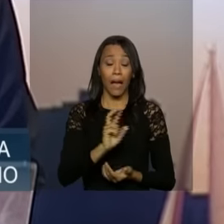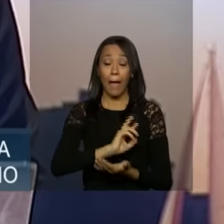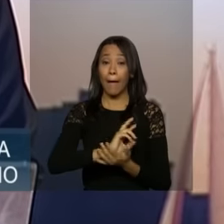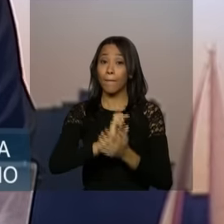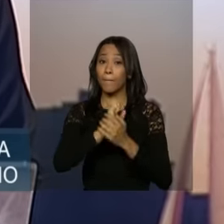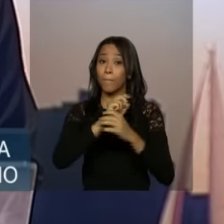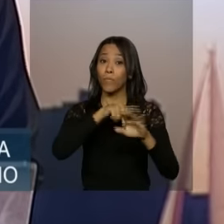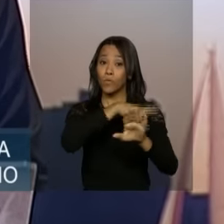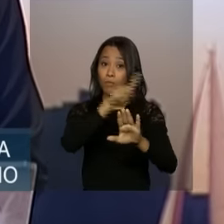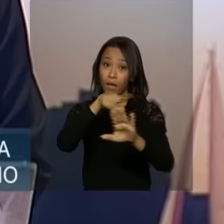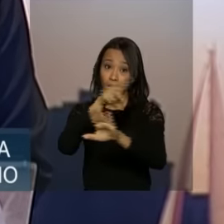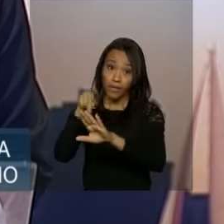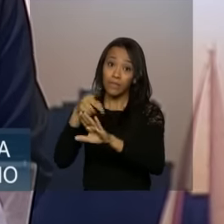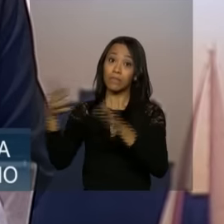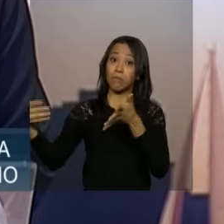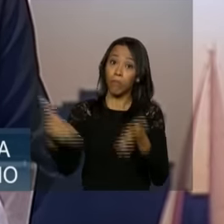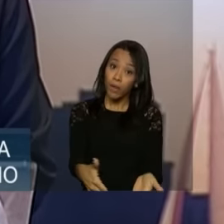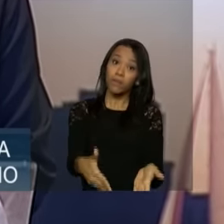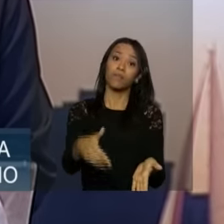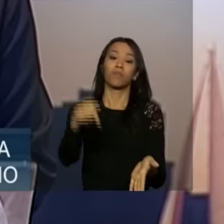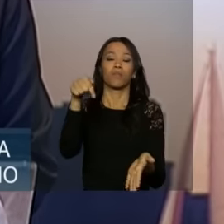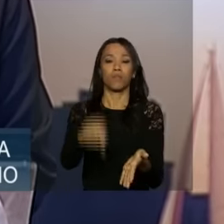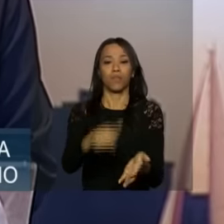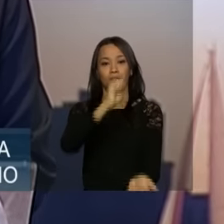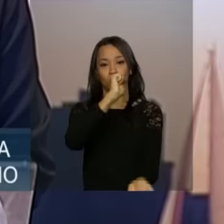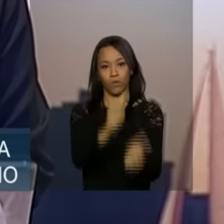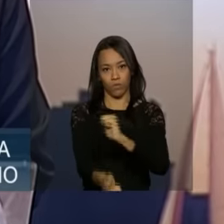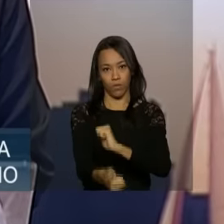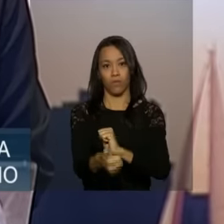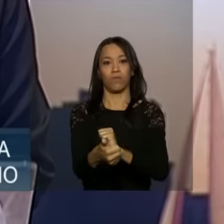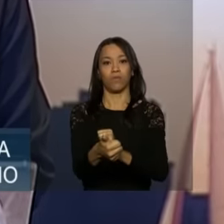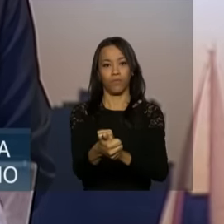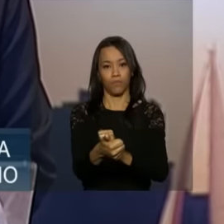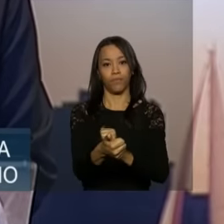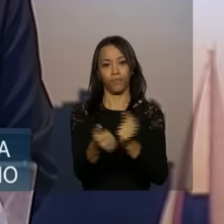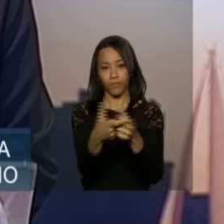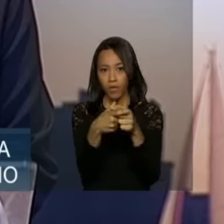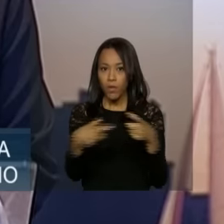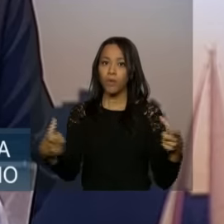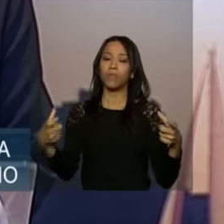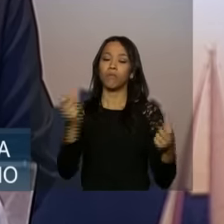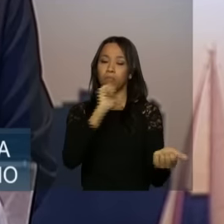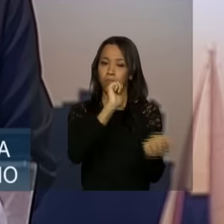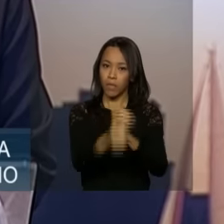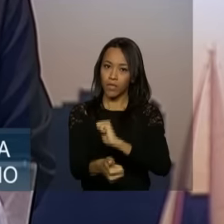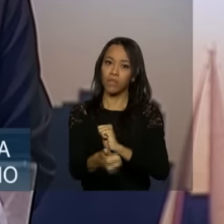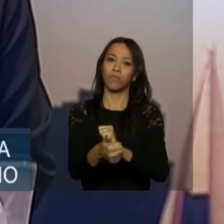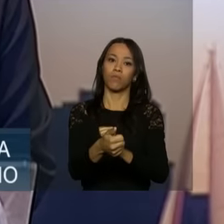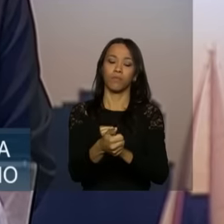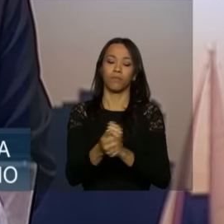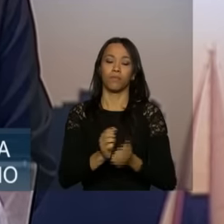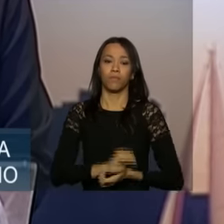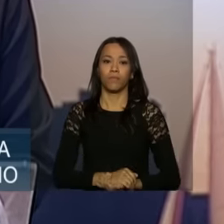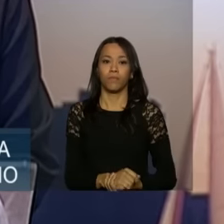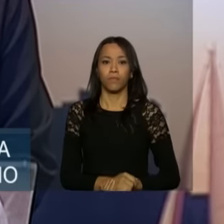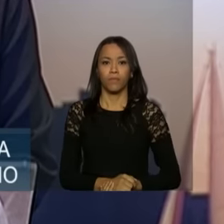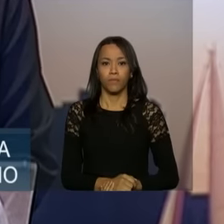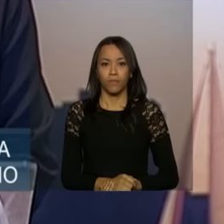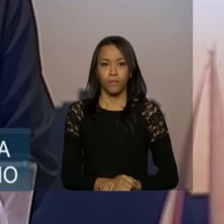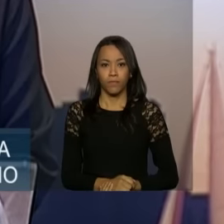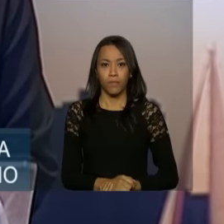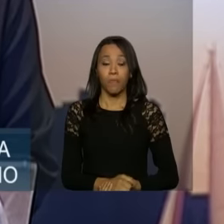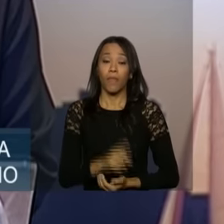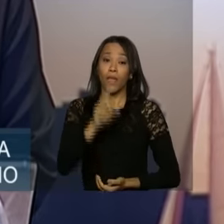nações competem e participam, a grande maioria participam desse momento. E